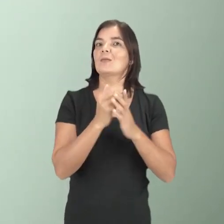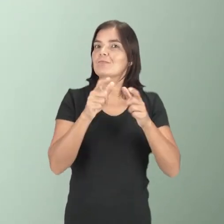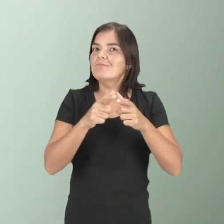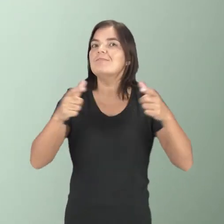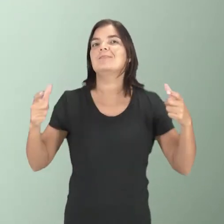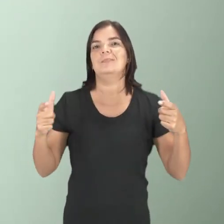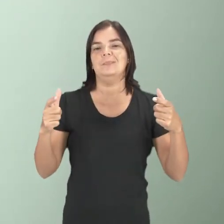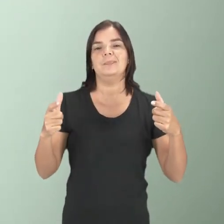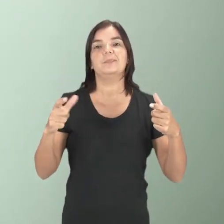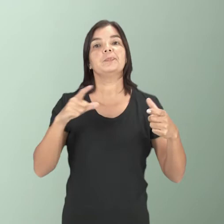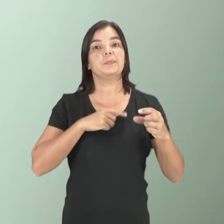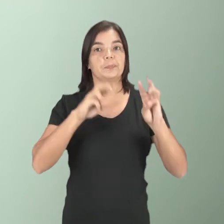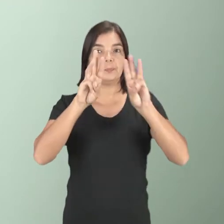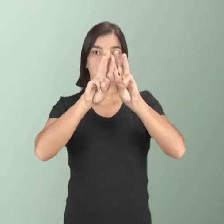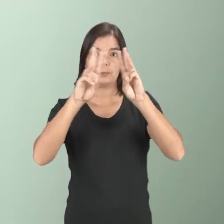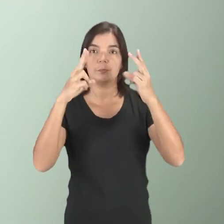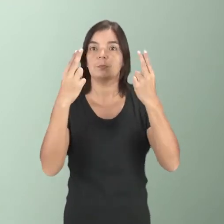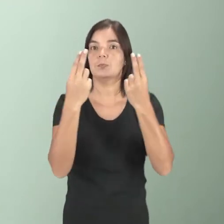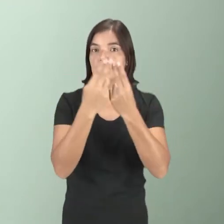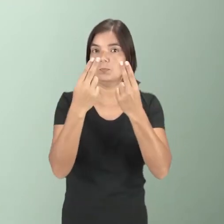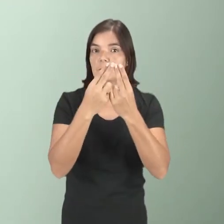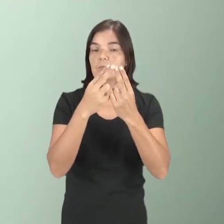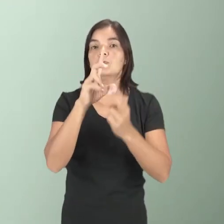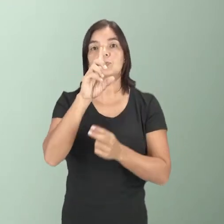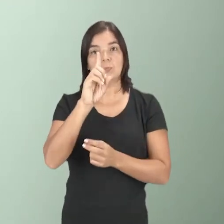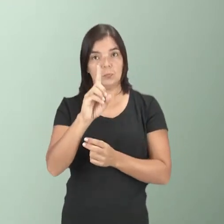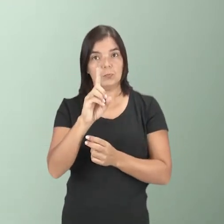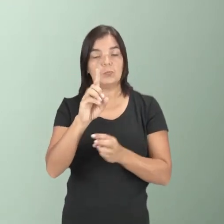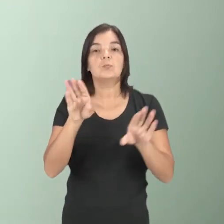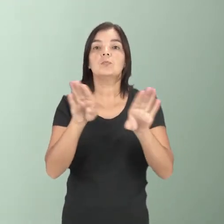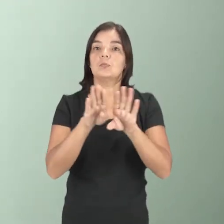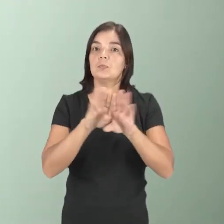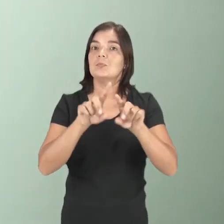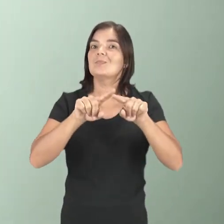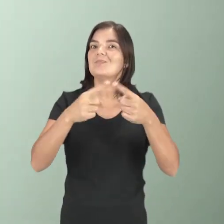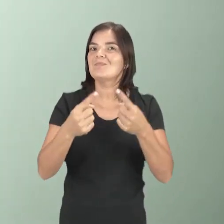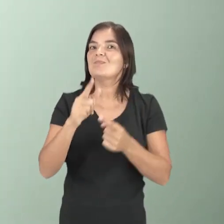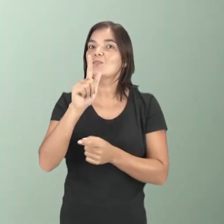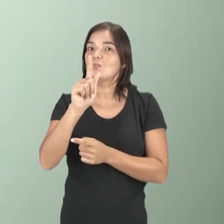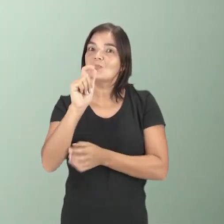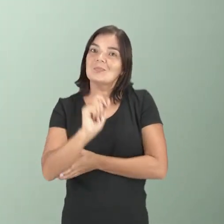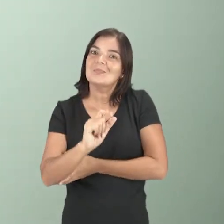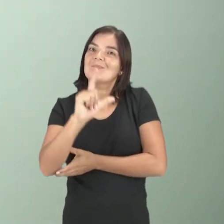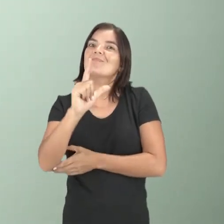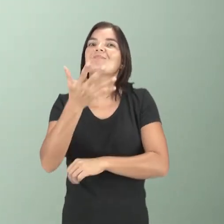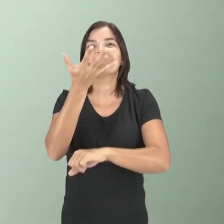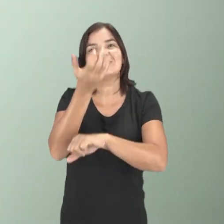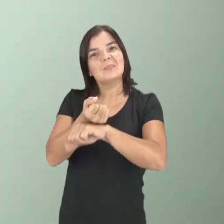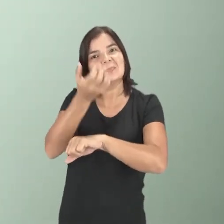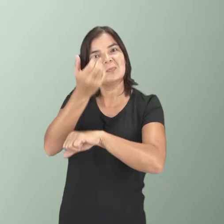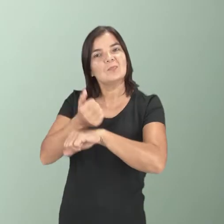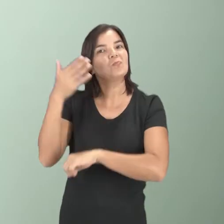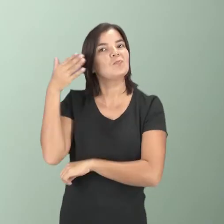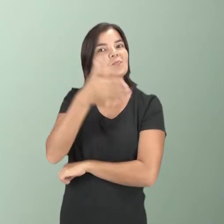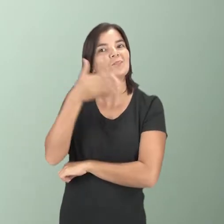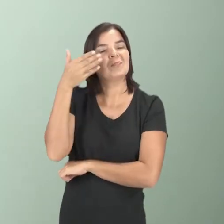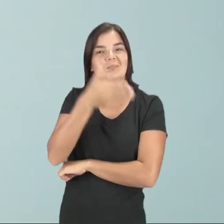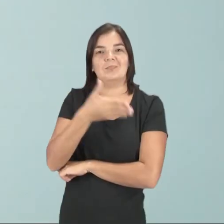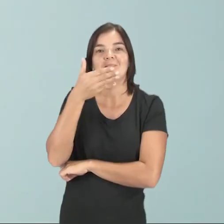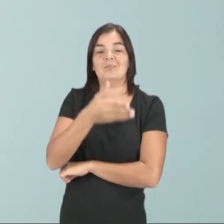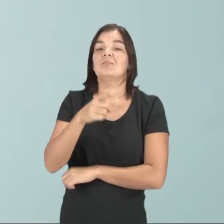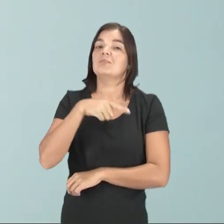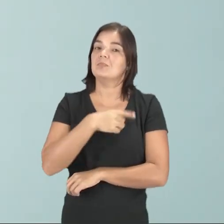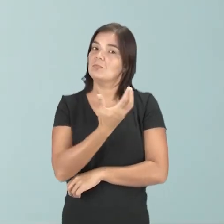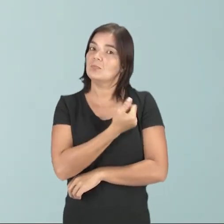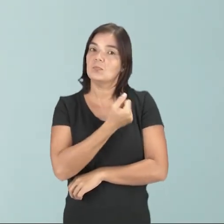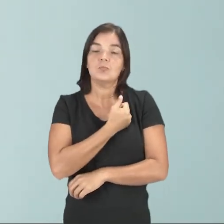mais. Tem a massa, tem a distância, esses dois nós temos, mas aí tem aquele G maiúsculo, que é a constante gravitacional. Esse